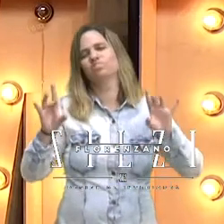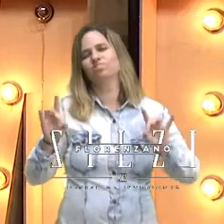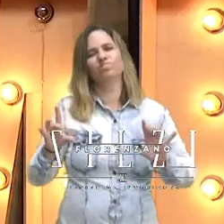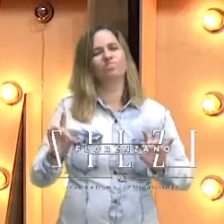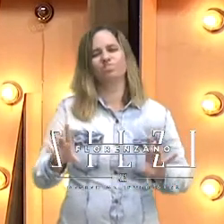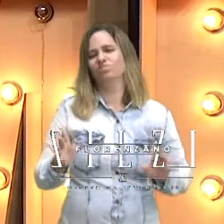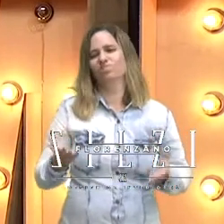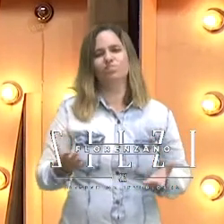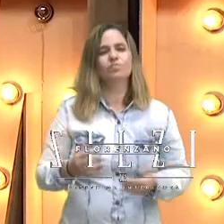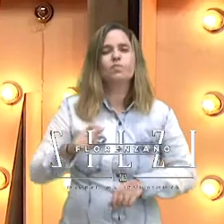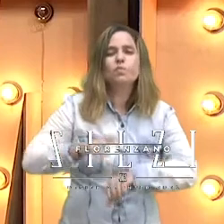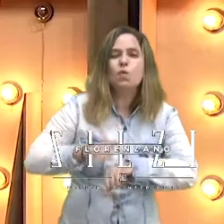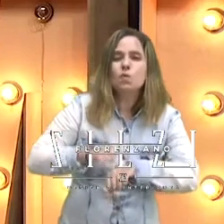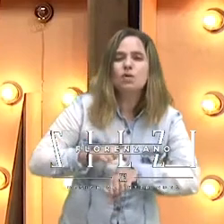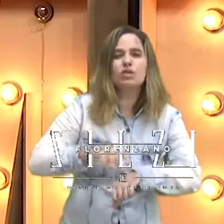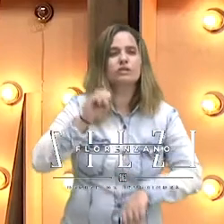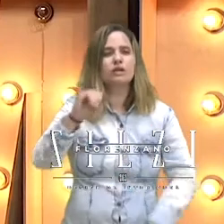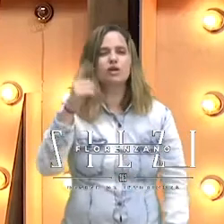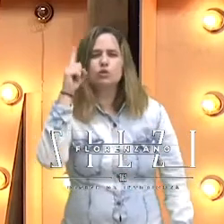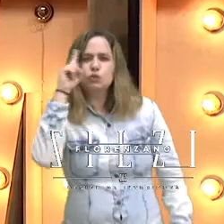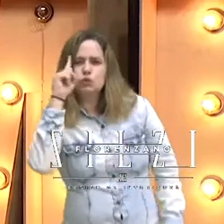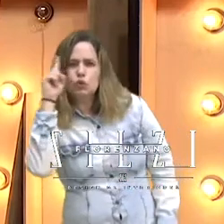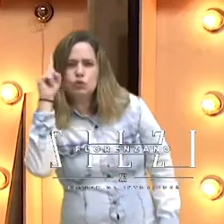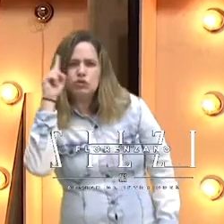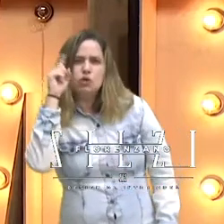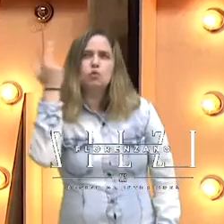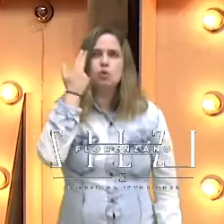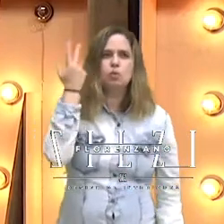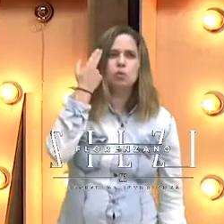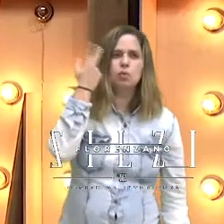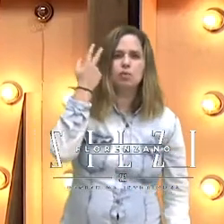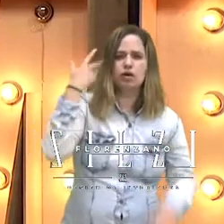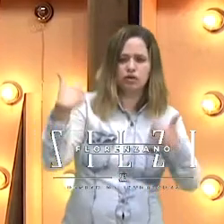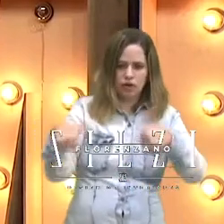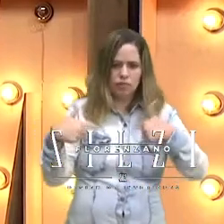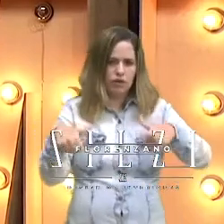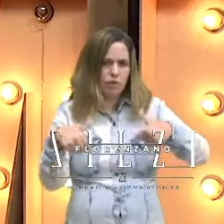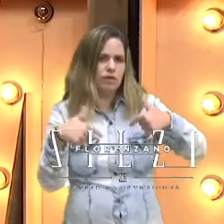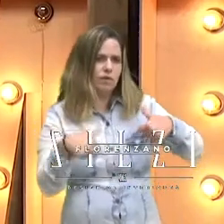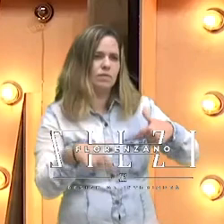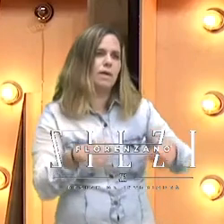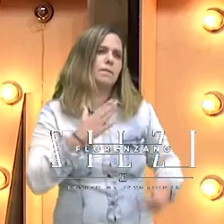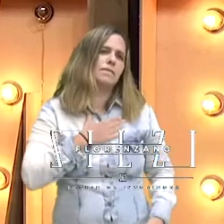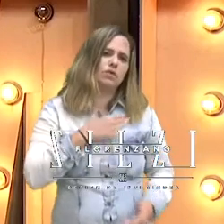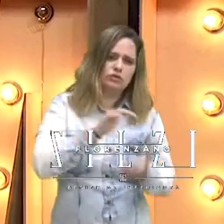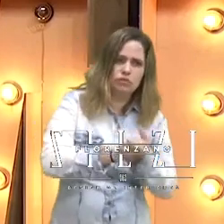Momentos assim que se a gente tivesse no dia a dia da minha correria, da correria da Bianca, da correria dos filhos, a gente não teria.